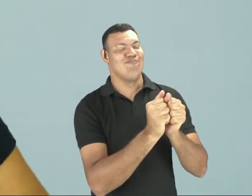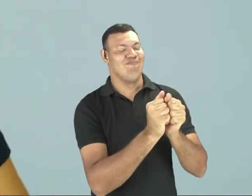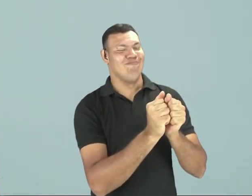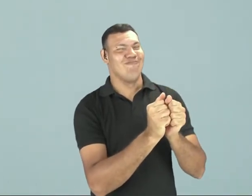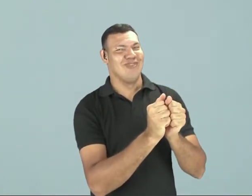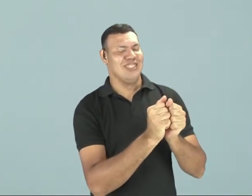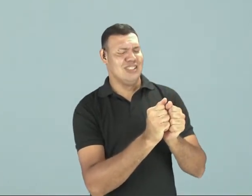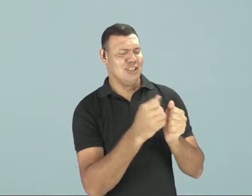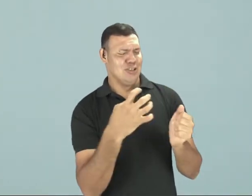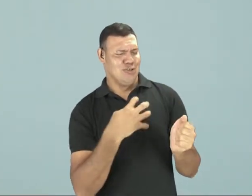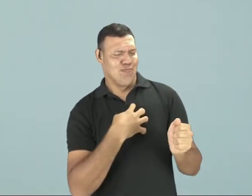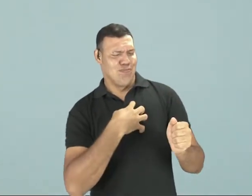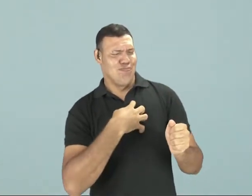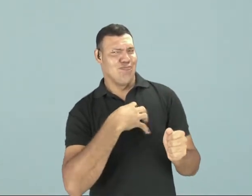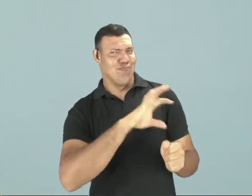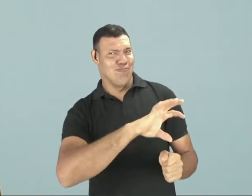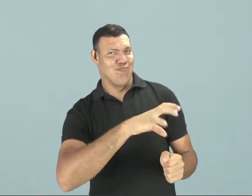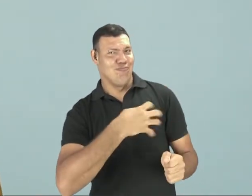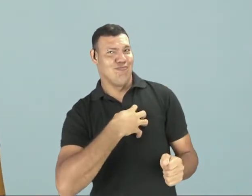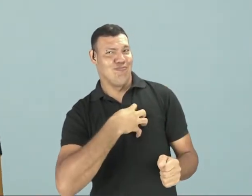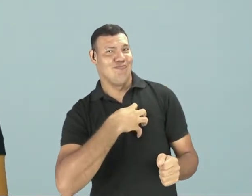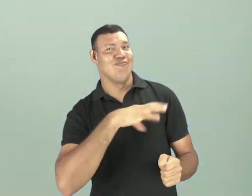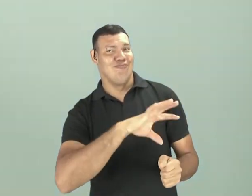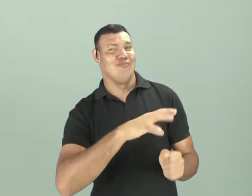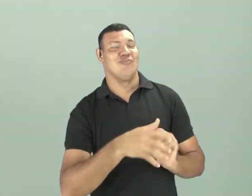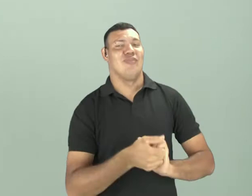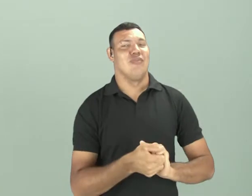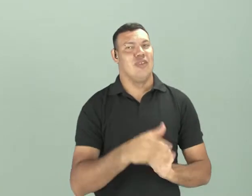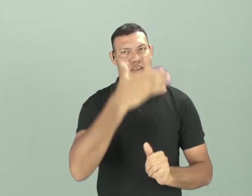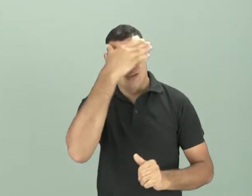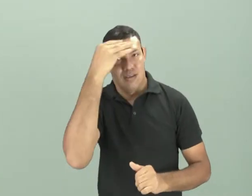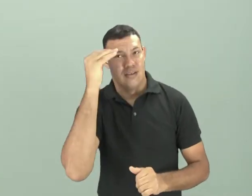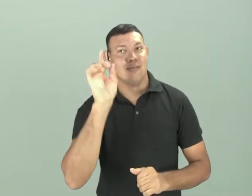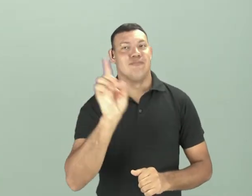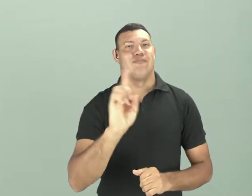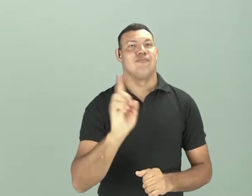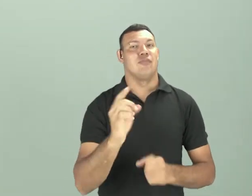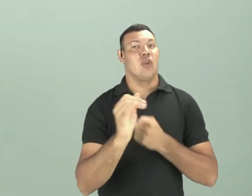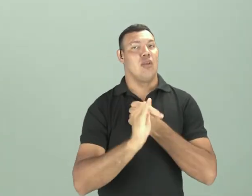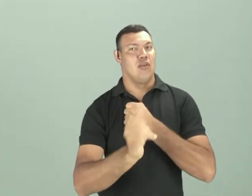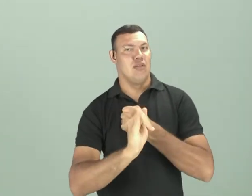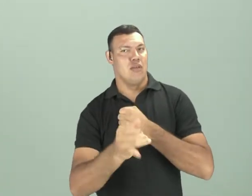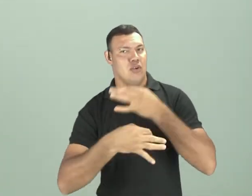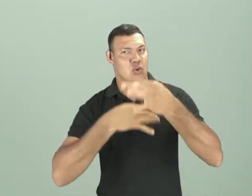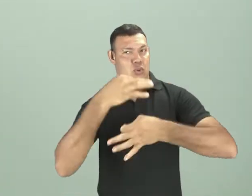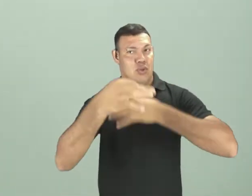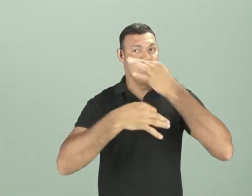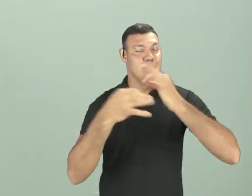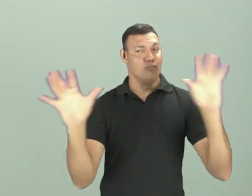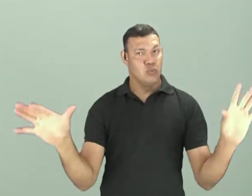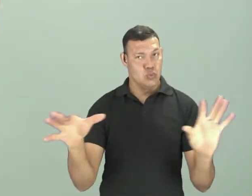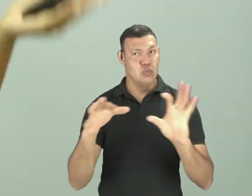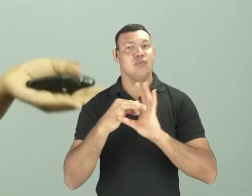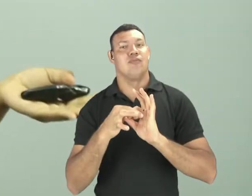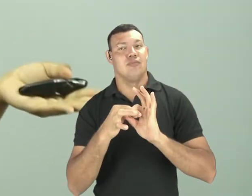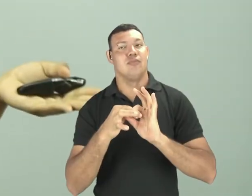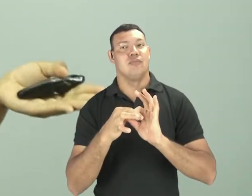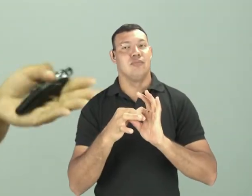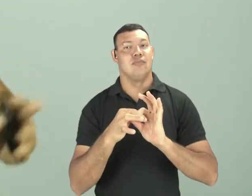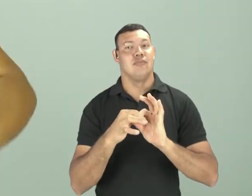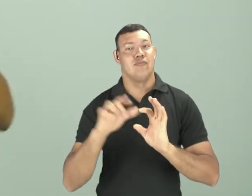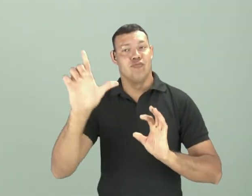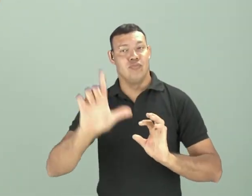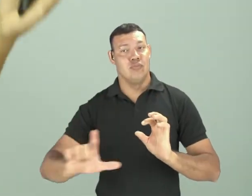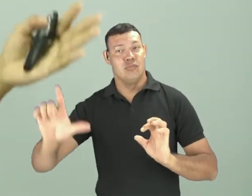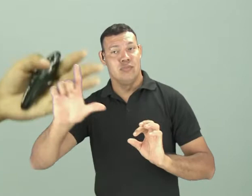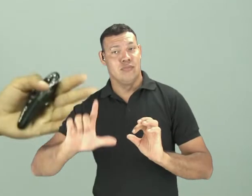vendo, sentindo as mesmas emoções. Então, para não esquecer, a crônica argumentativa, ela vai unir o